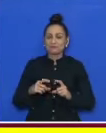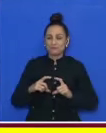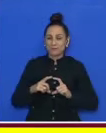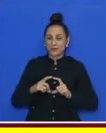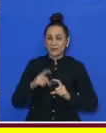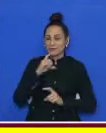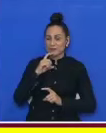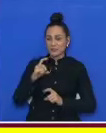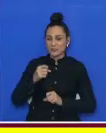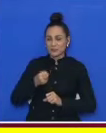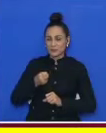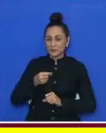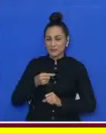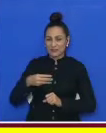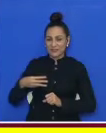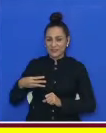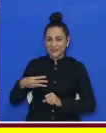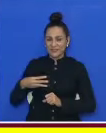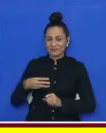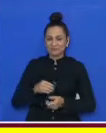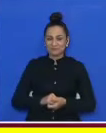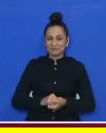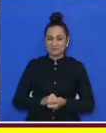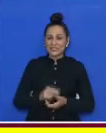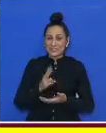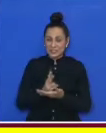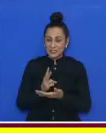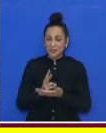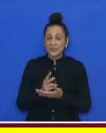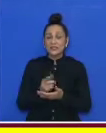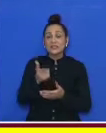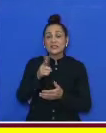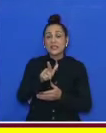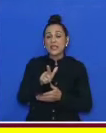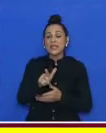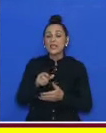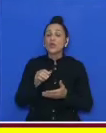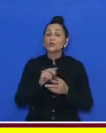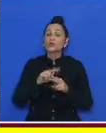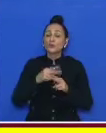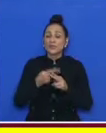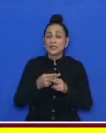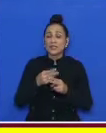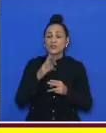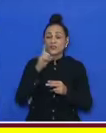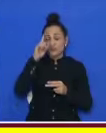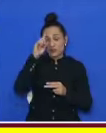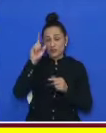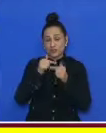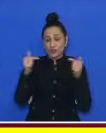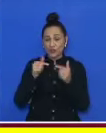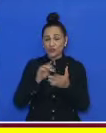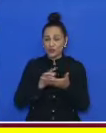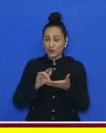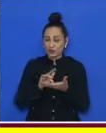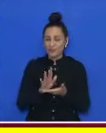13. Verde, 13. Na sequência tem dupla cena, tem dia de sorte, tem loto fácil.